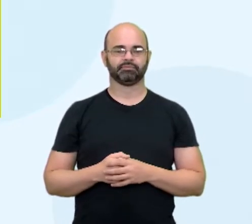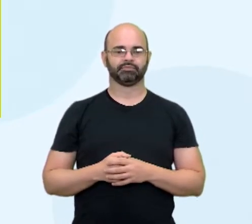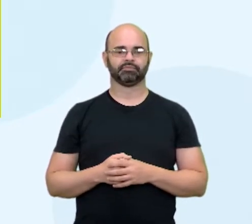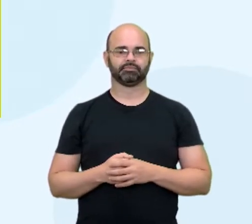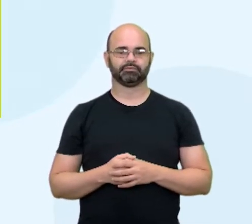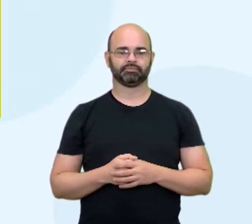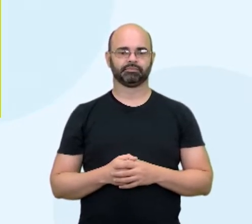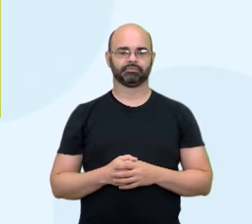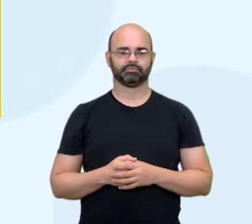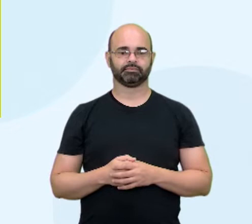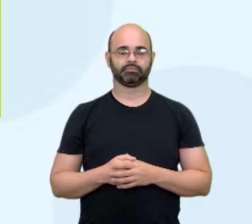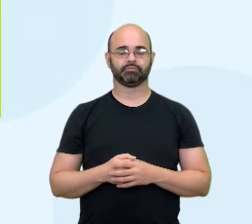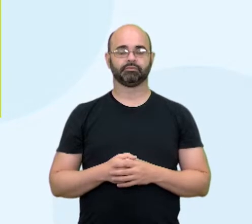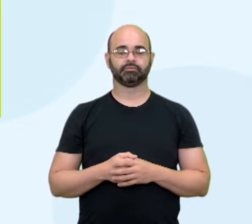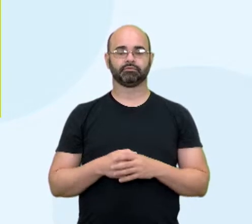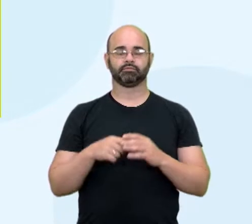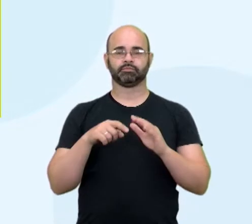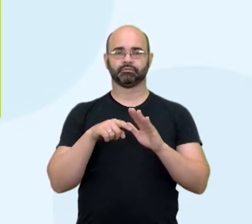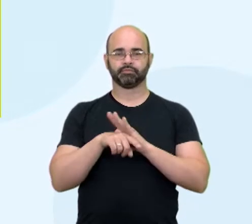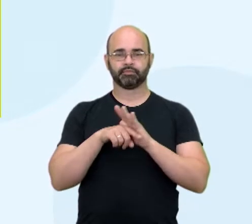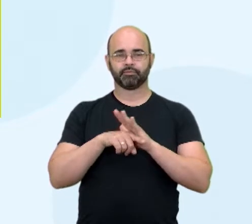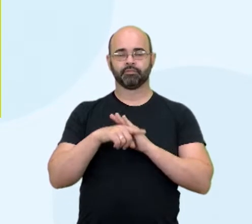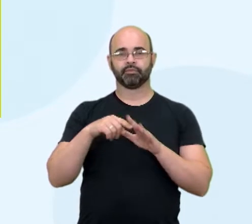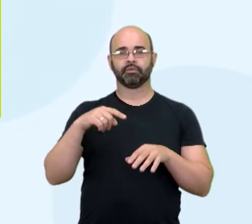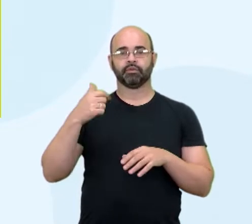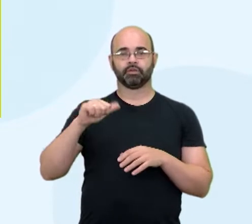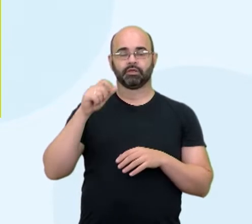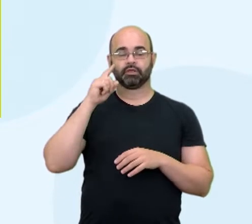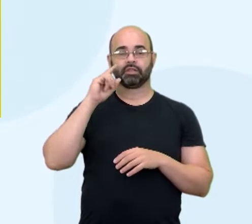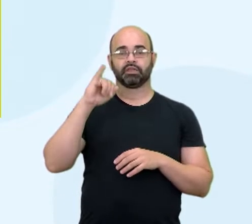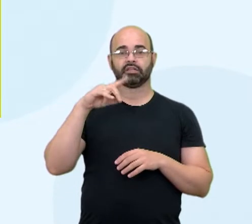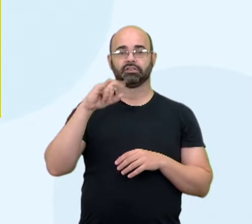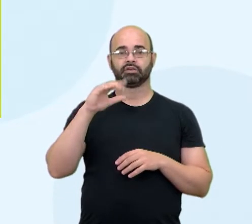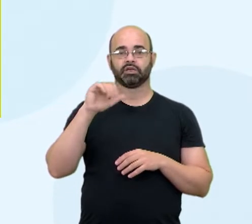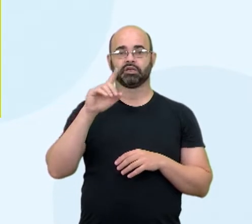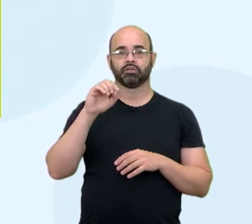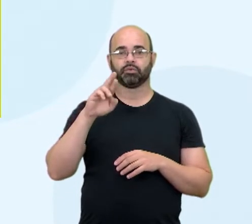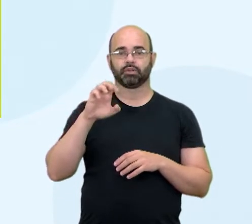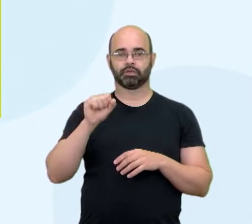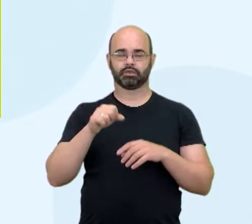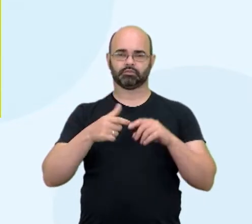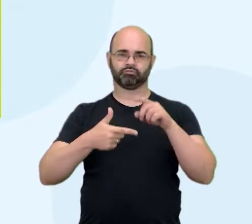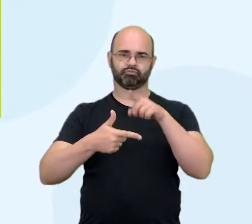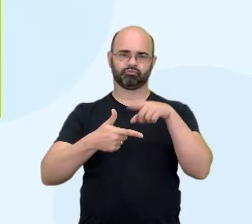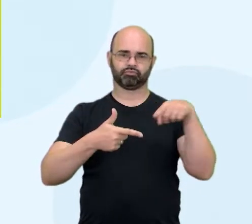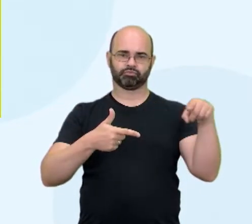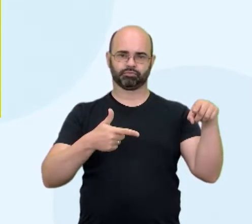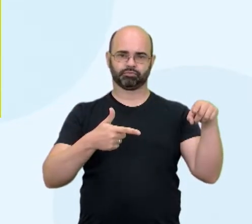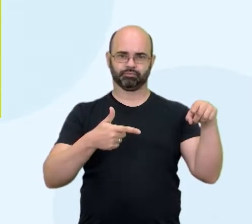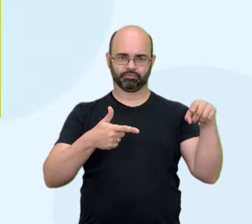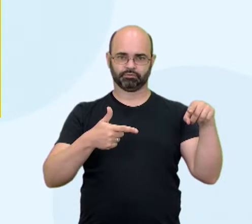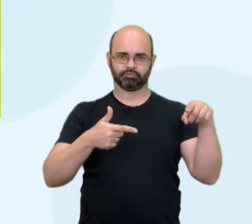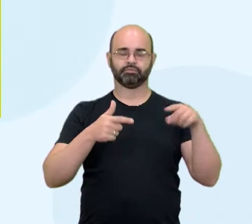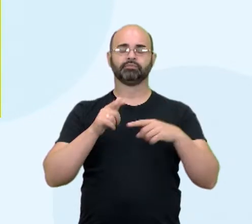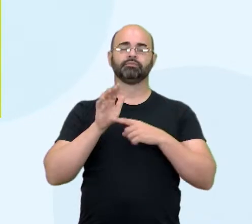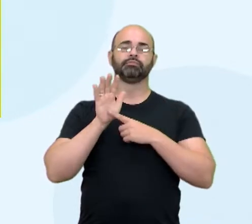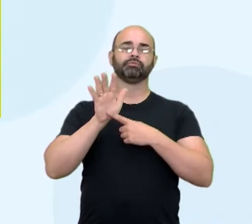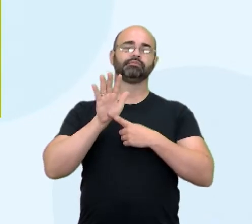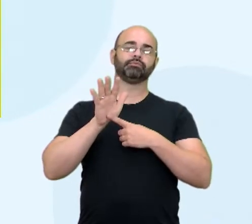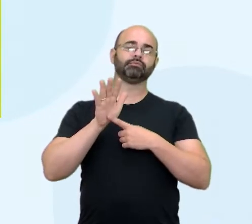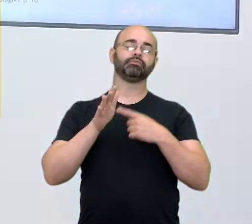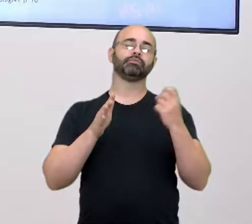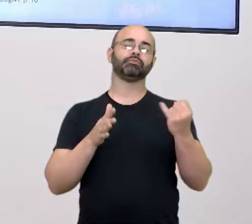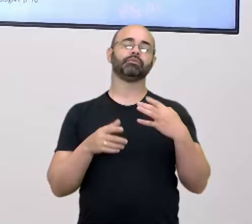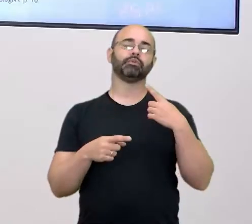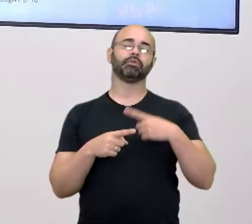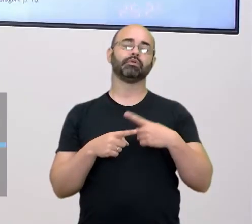É se analisar esses indicadores estatísticos, né? Como a gente sabe, existe uma gama muito